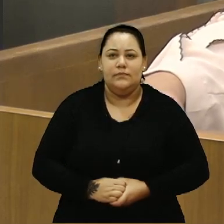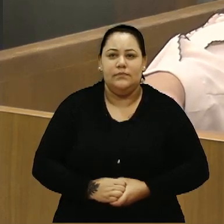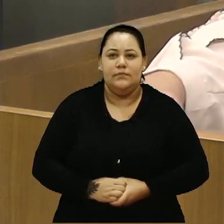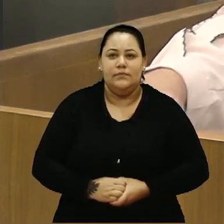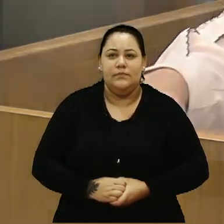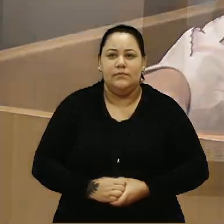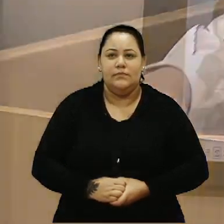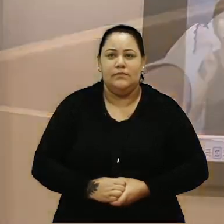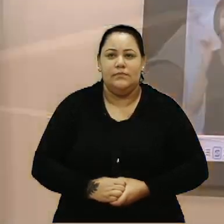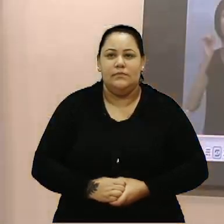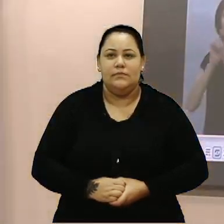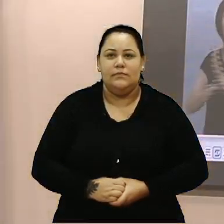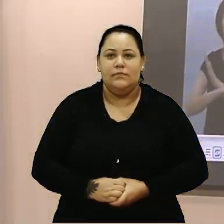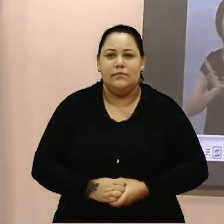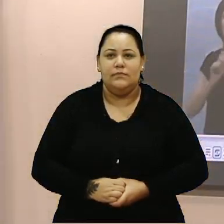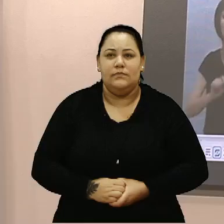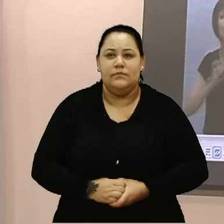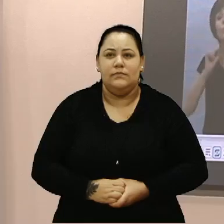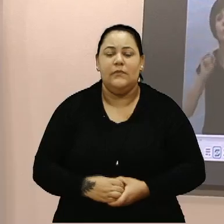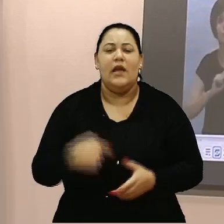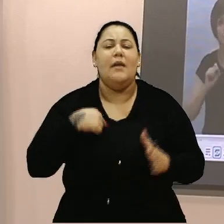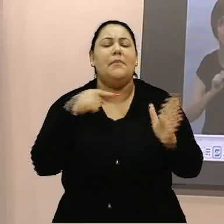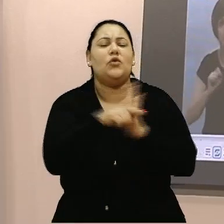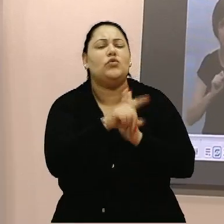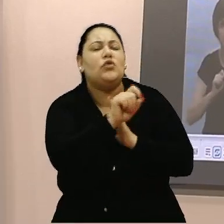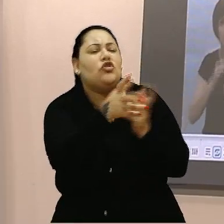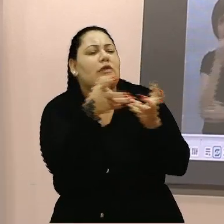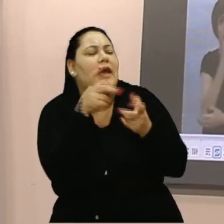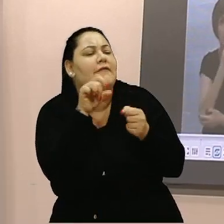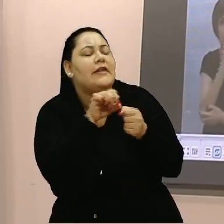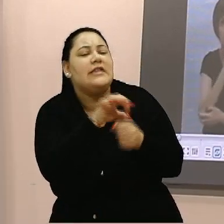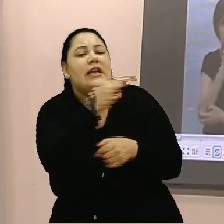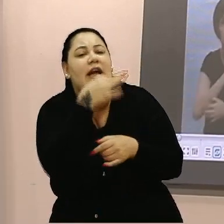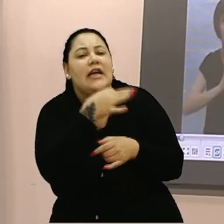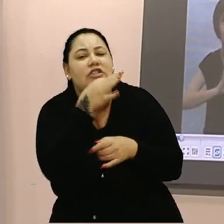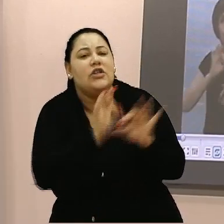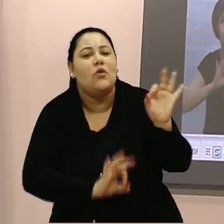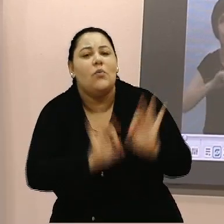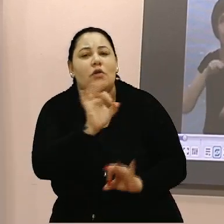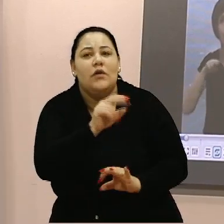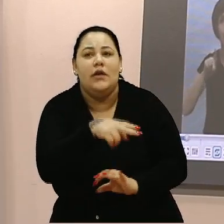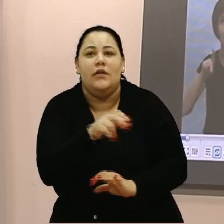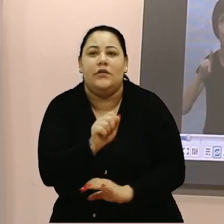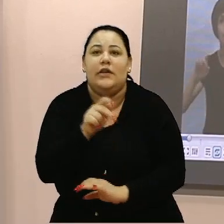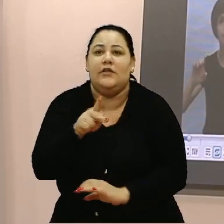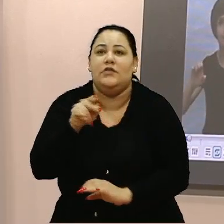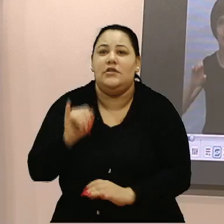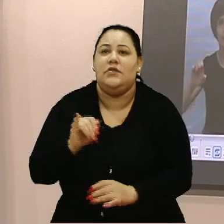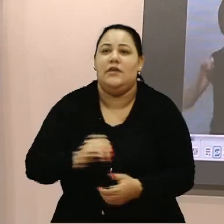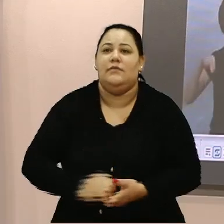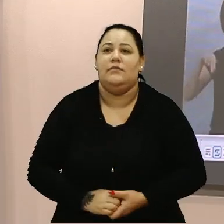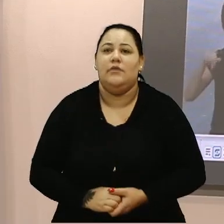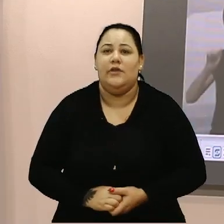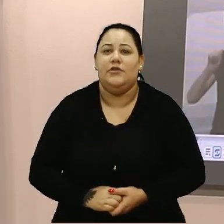Data, eu lhe pergunto, o que o senhor pretende fazer em Caxias com o projeto NAP? NAP.